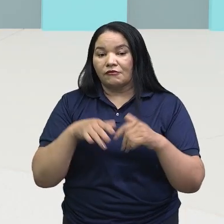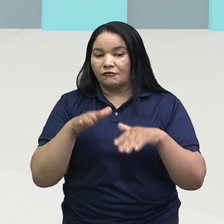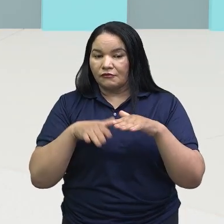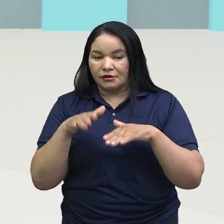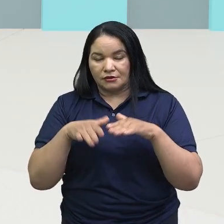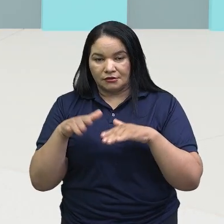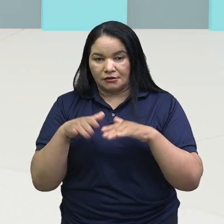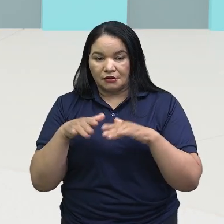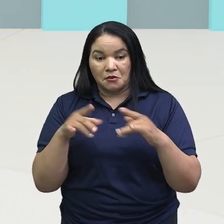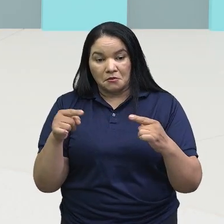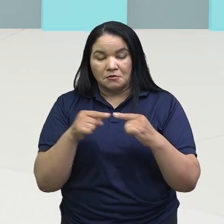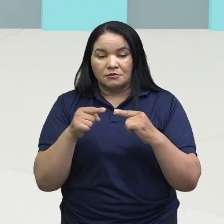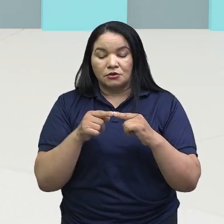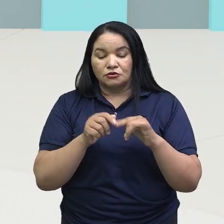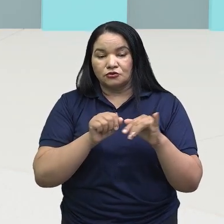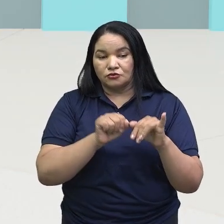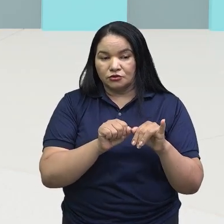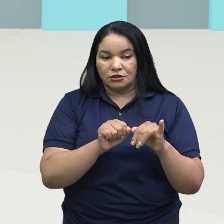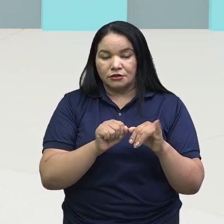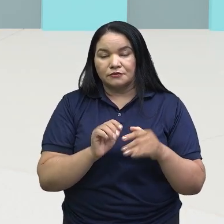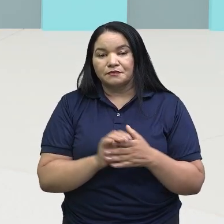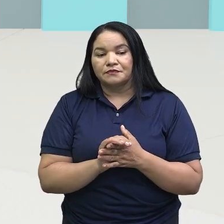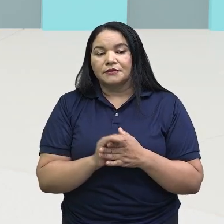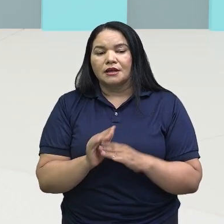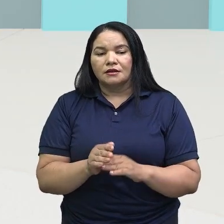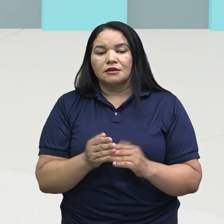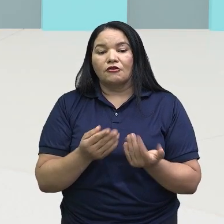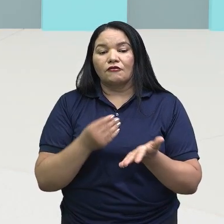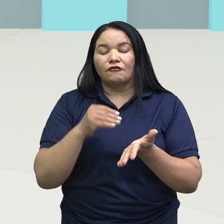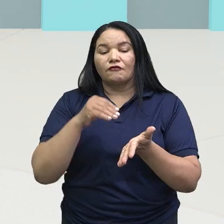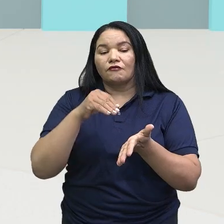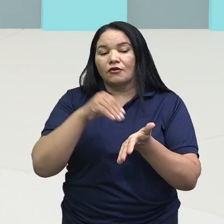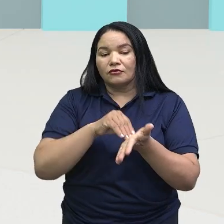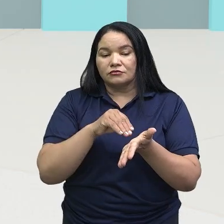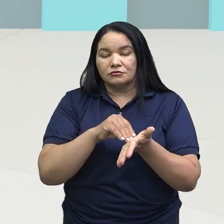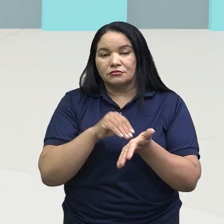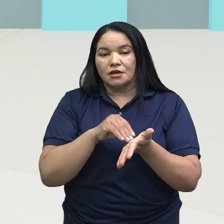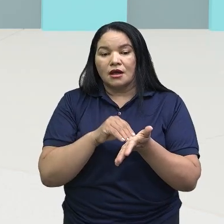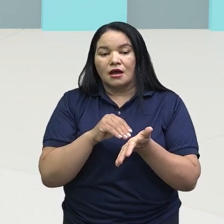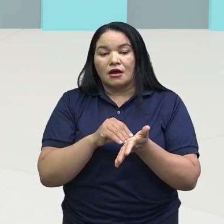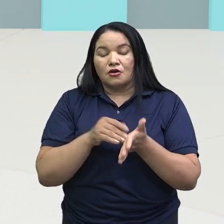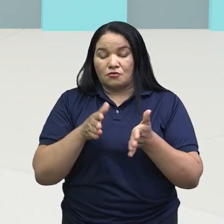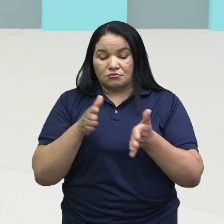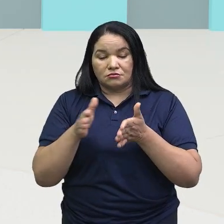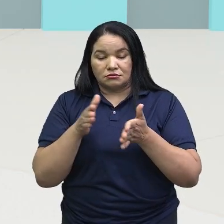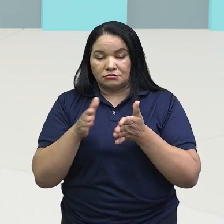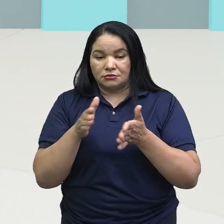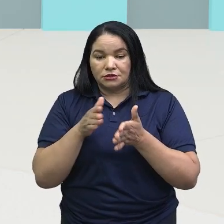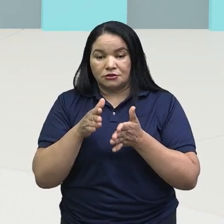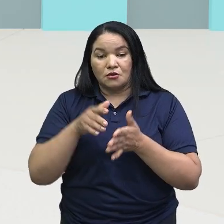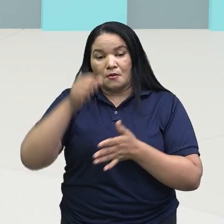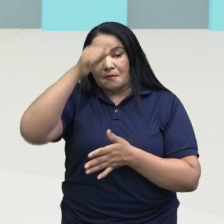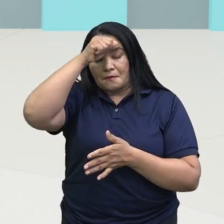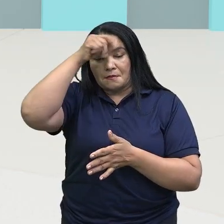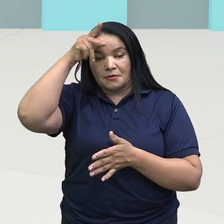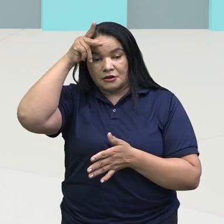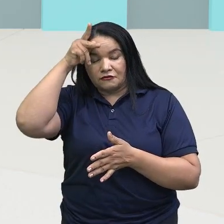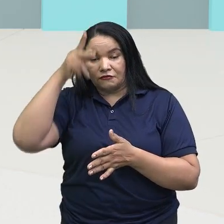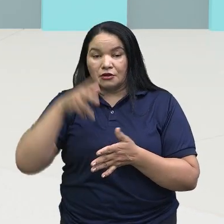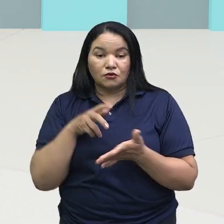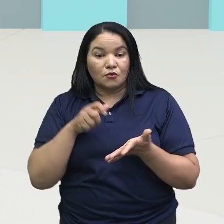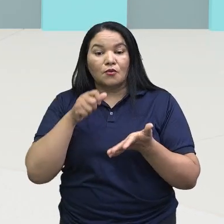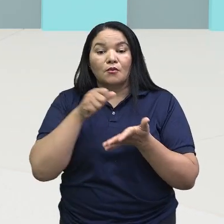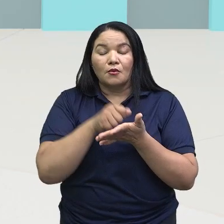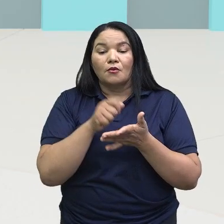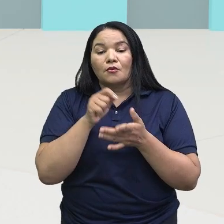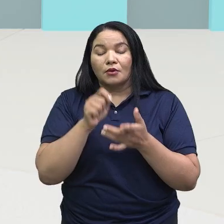o sujeito. Faltaram durante a posse do prefeito os aplausos, né? O que faltaram? Os aplausos. Então,